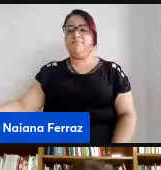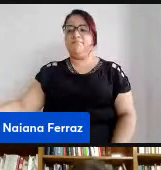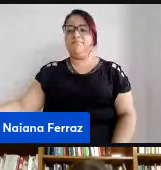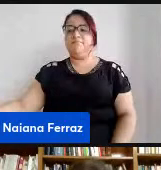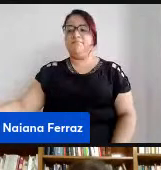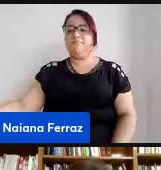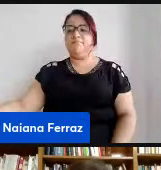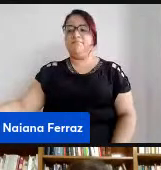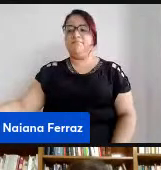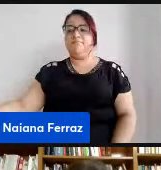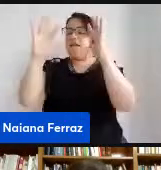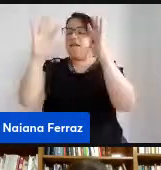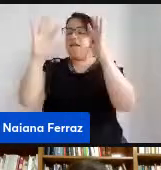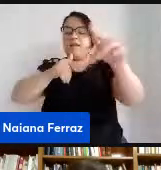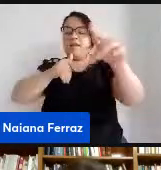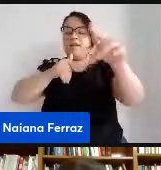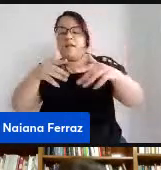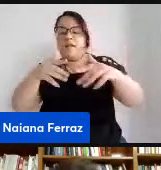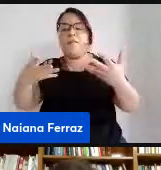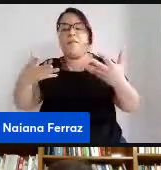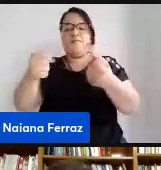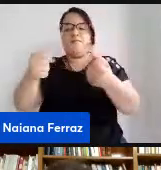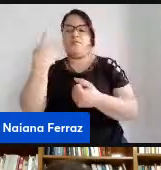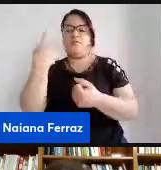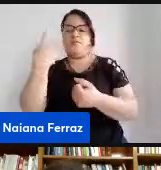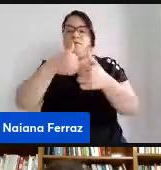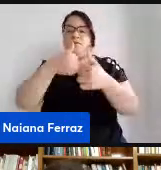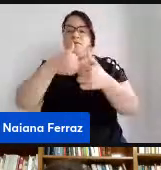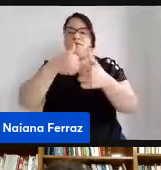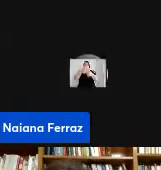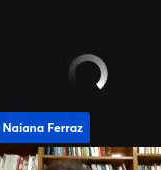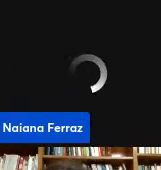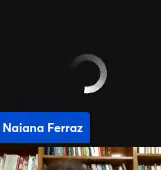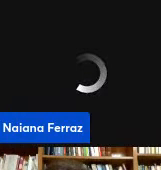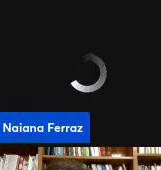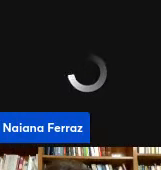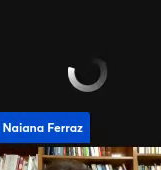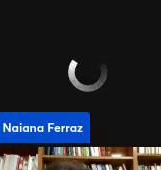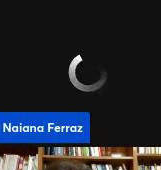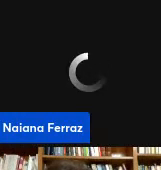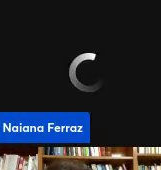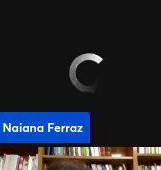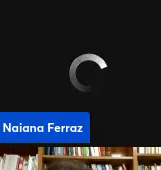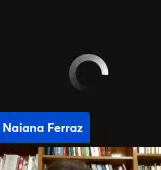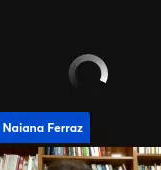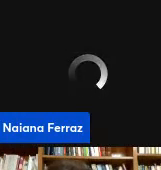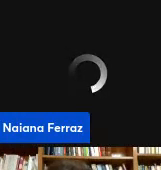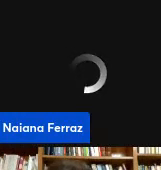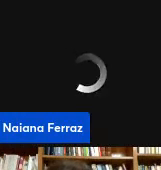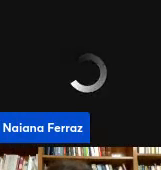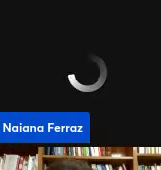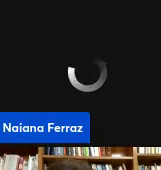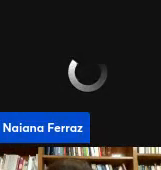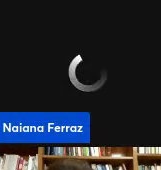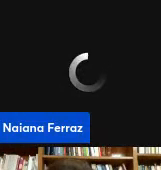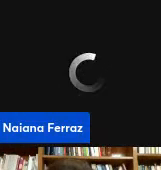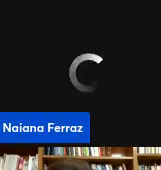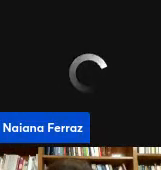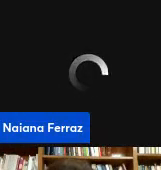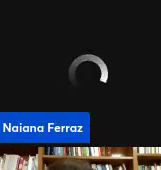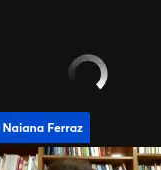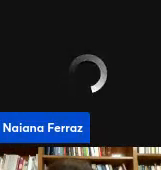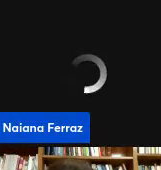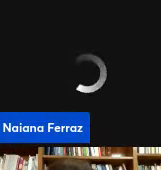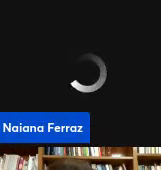e o evento, né, pela proposta dessa mesa, que é uma mesa de interface, né, destacando aí a exposição de